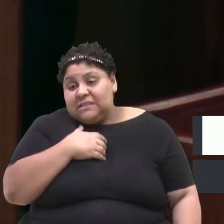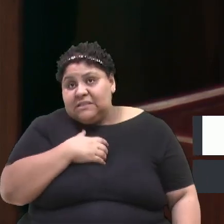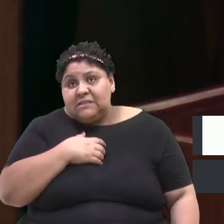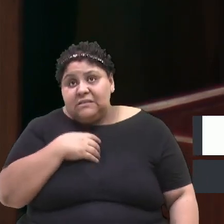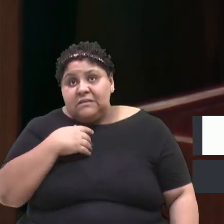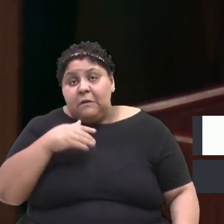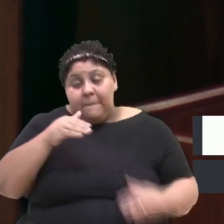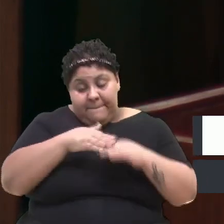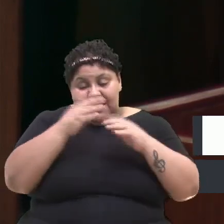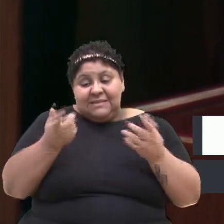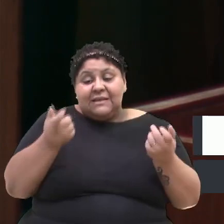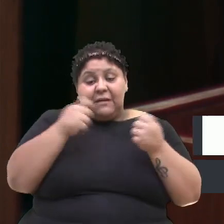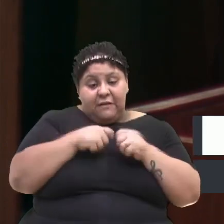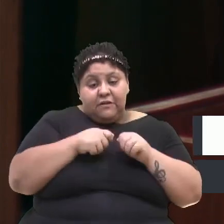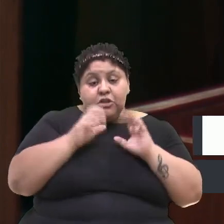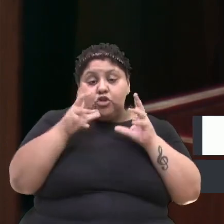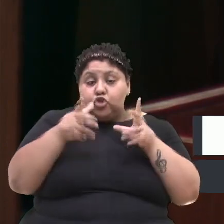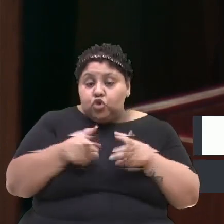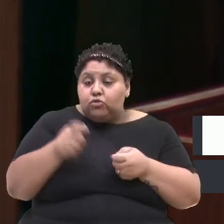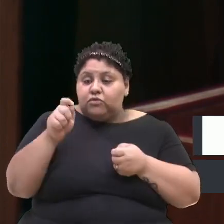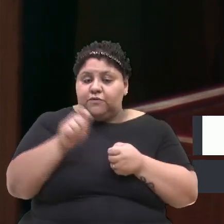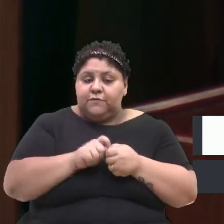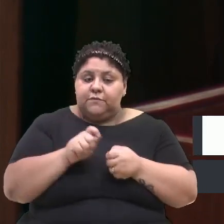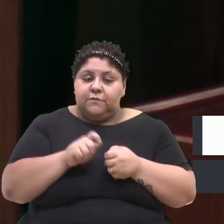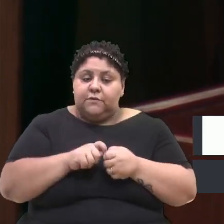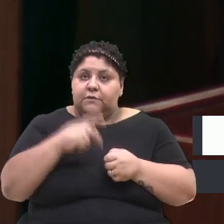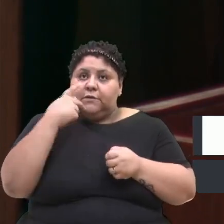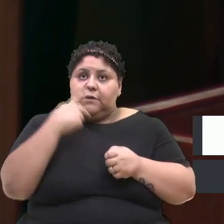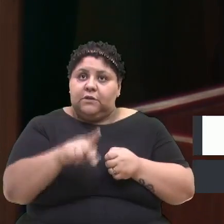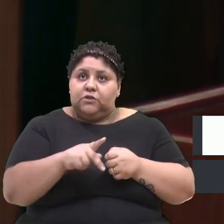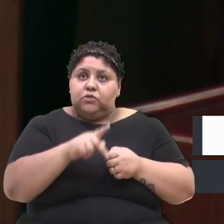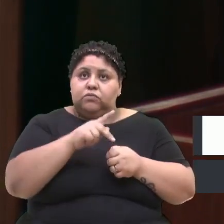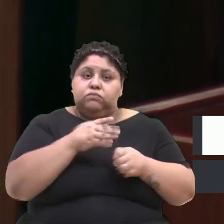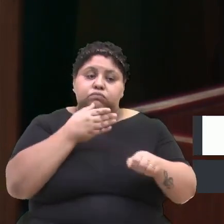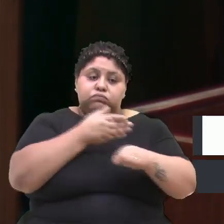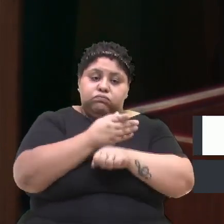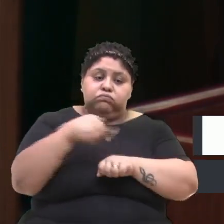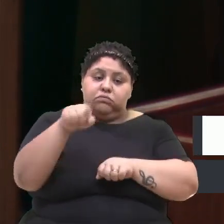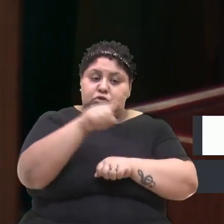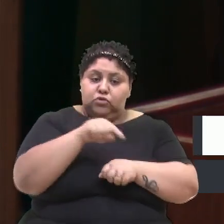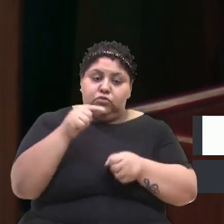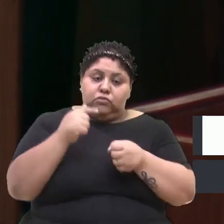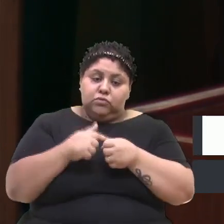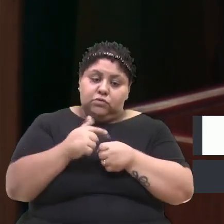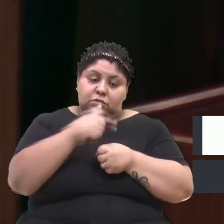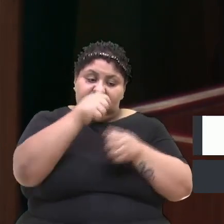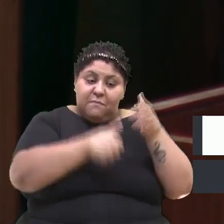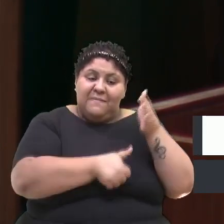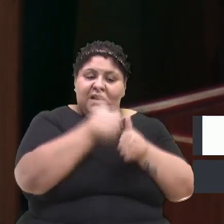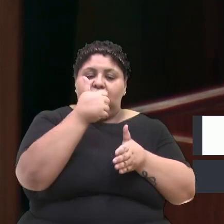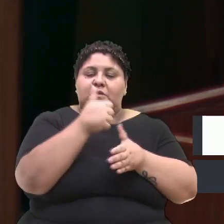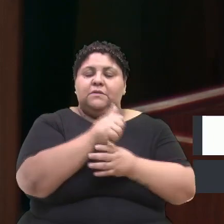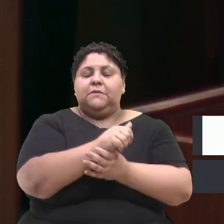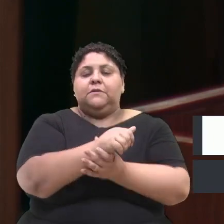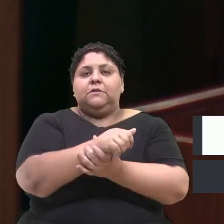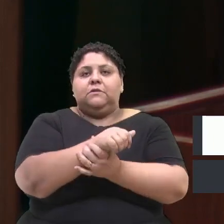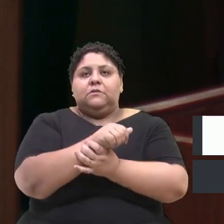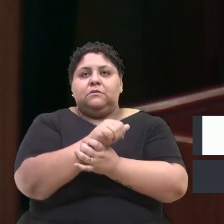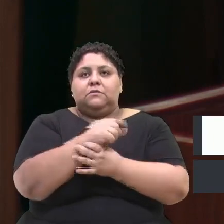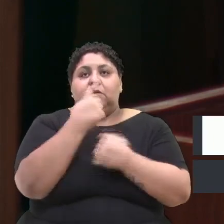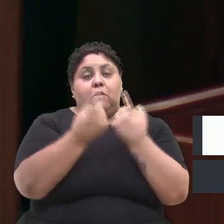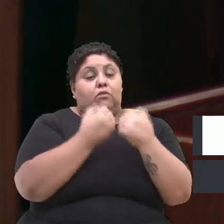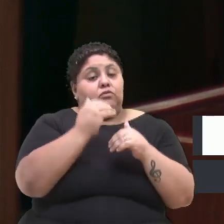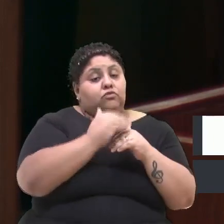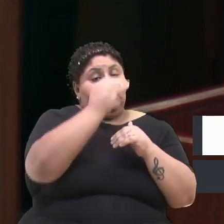capacitado, todos fazendo a sua parte para que a nossa cidade seja melhor. Alguns mais,